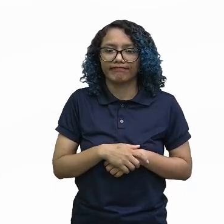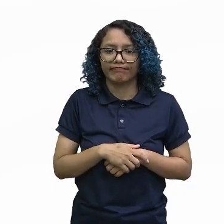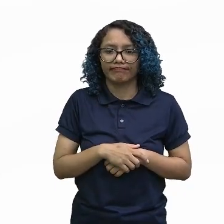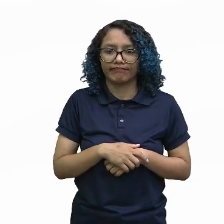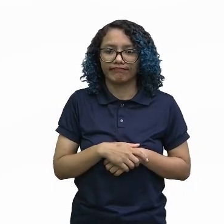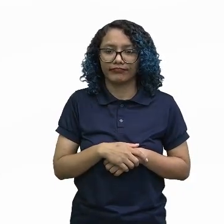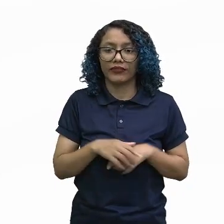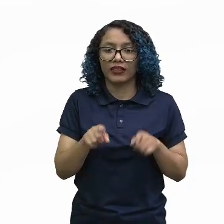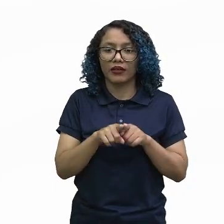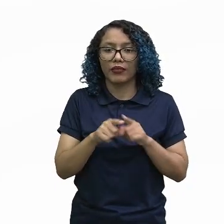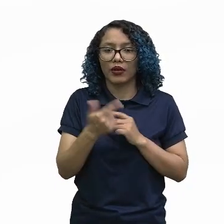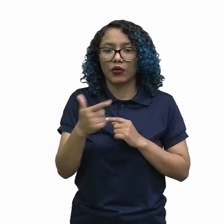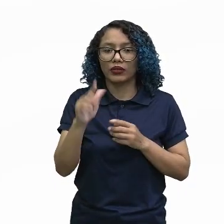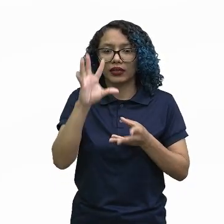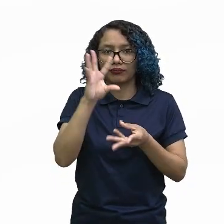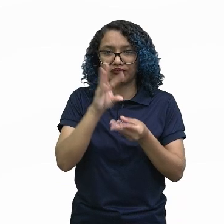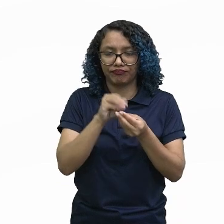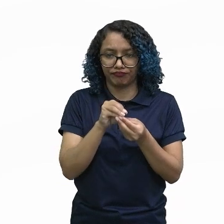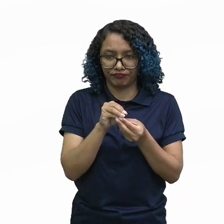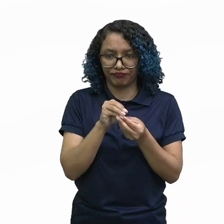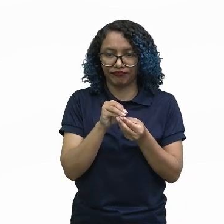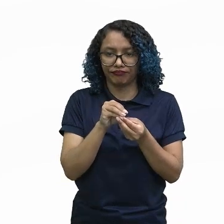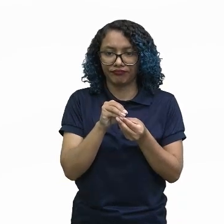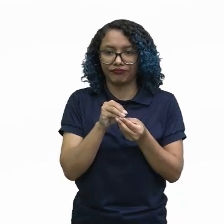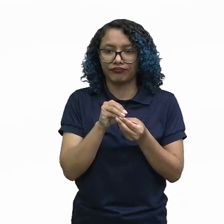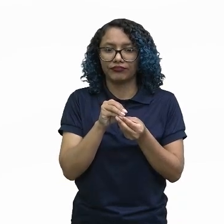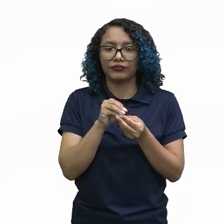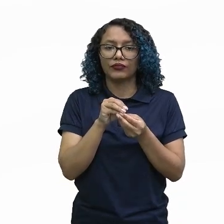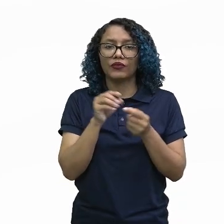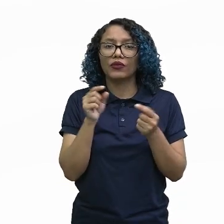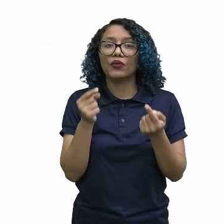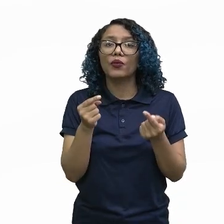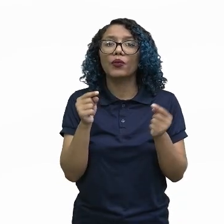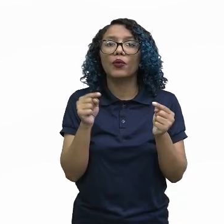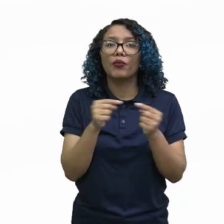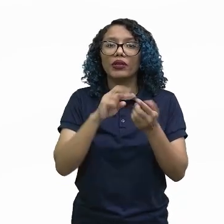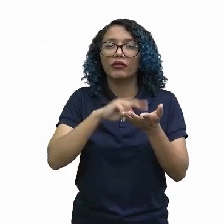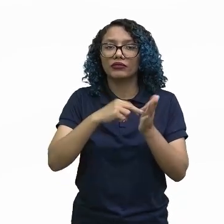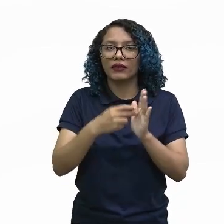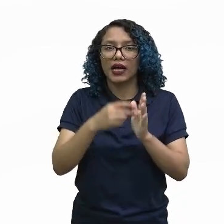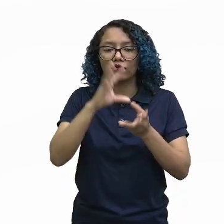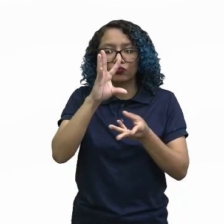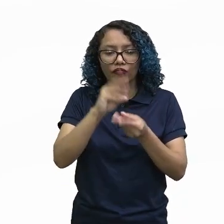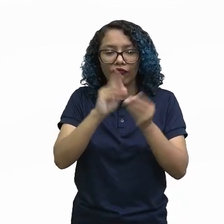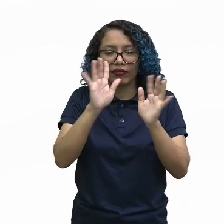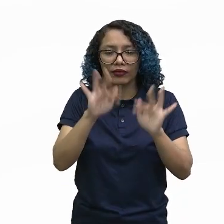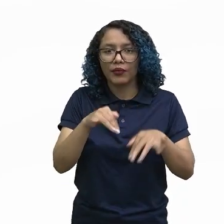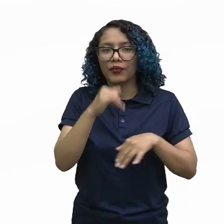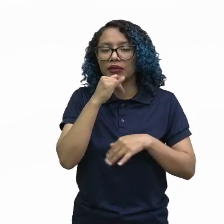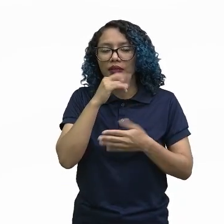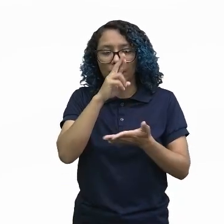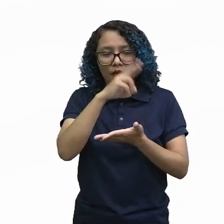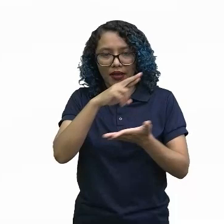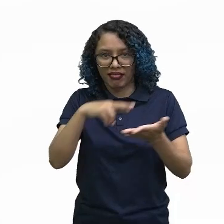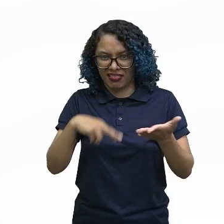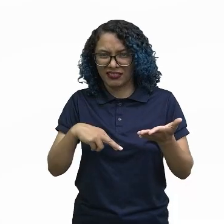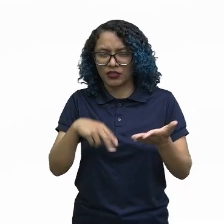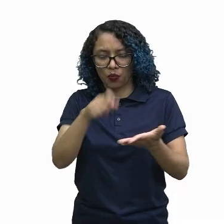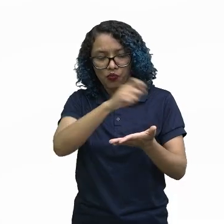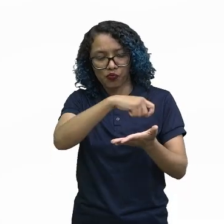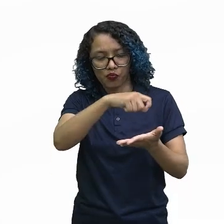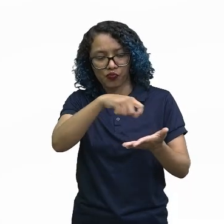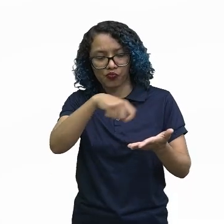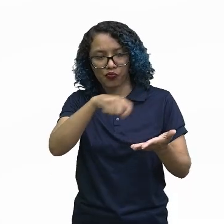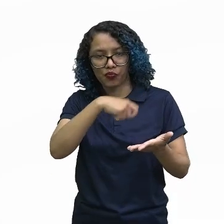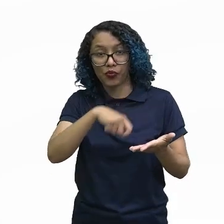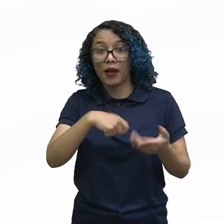as conclusivas. As conclusivas, elas vão dar a ideia de conclusão. Então, quando você está fazendo uma redação, por exemplo, você